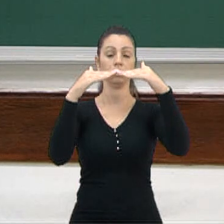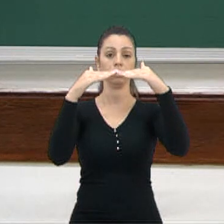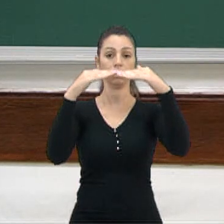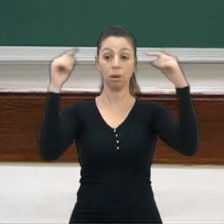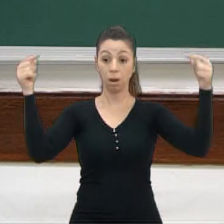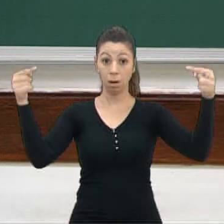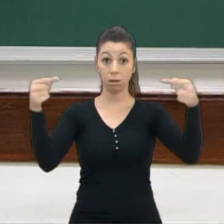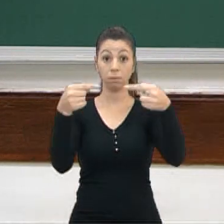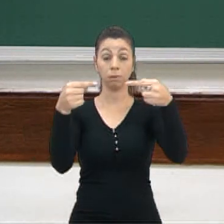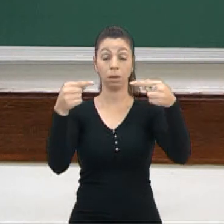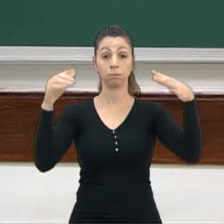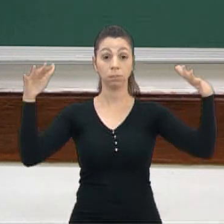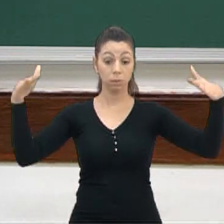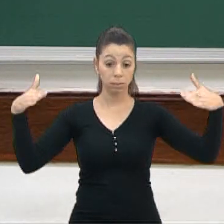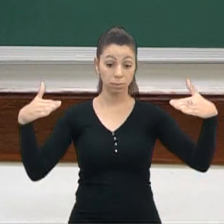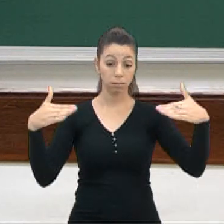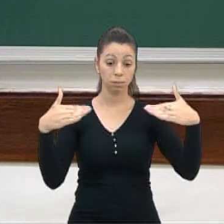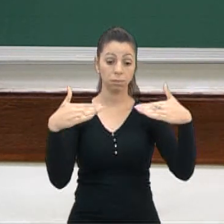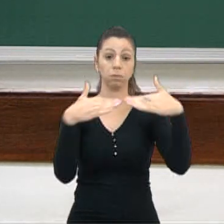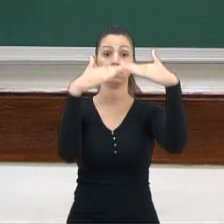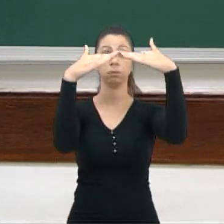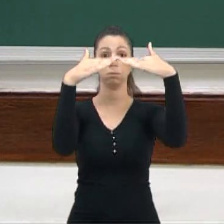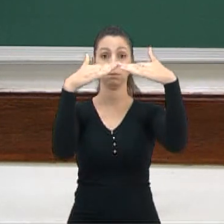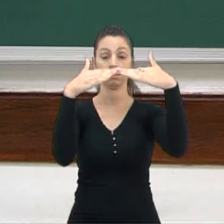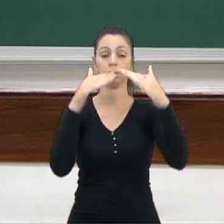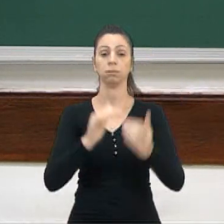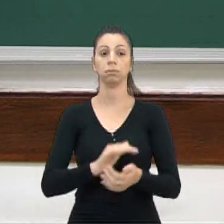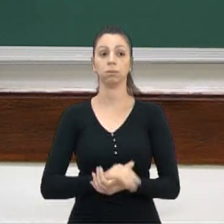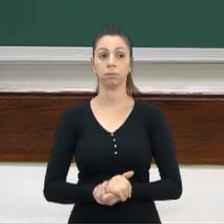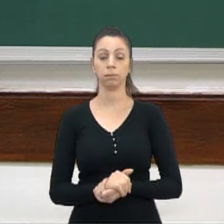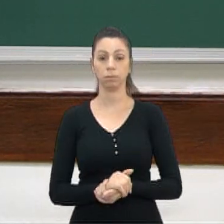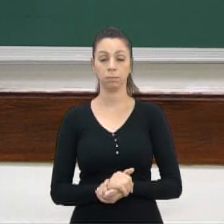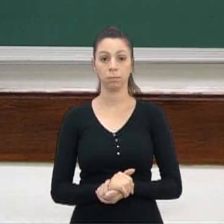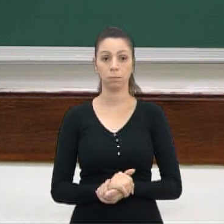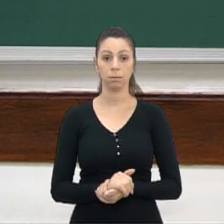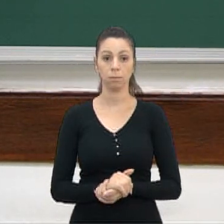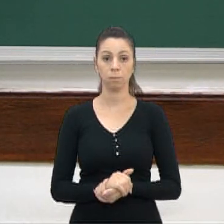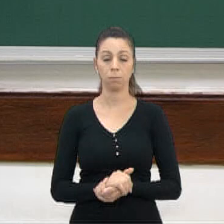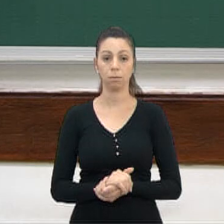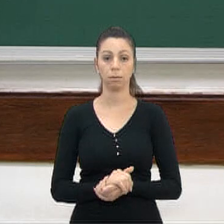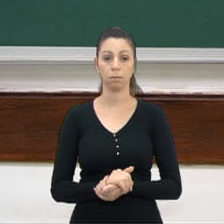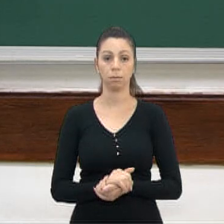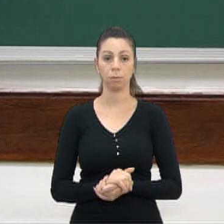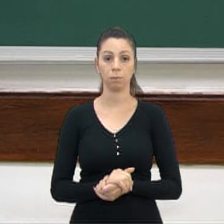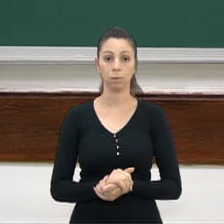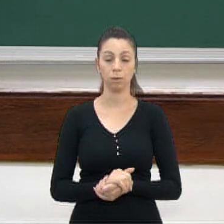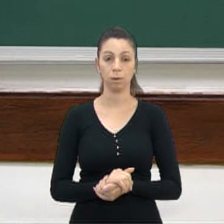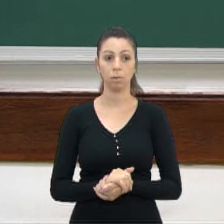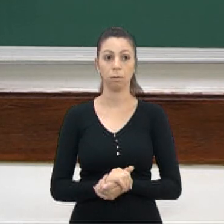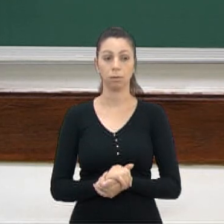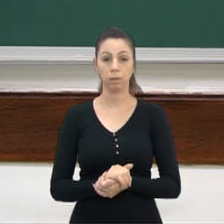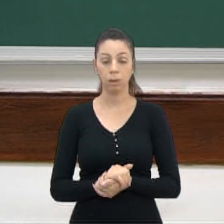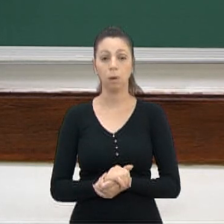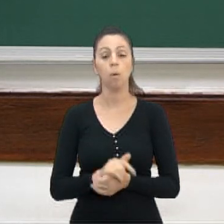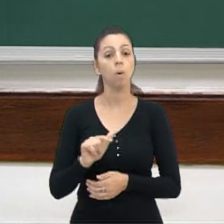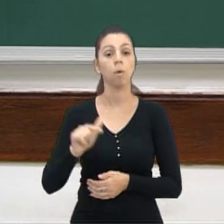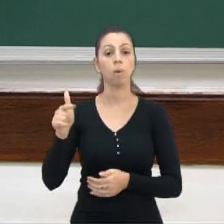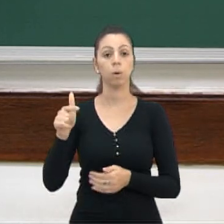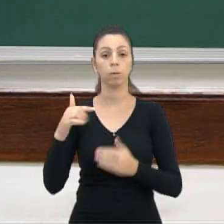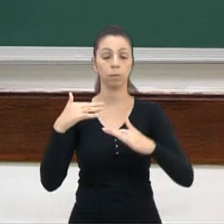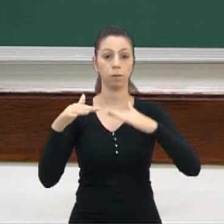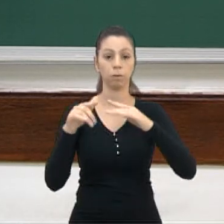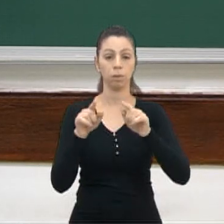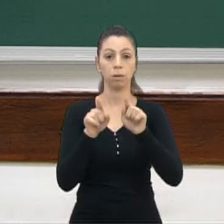ou seja, elas se chocam de frente. Temos o movimento divergente, que é o